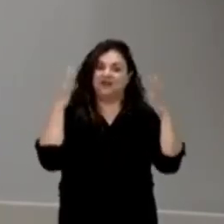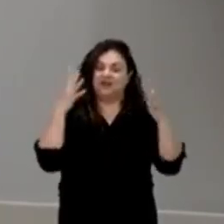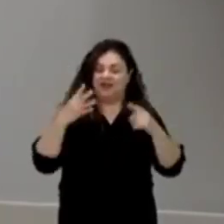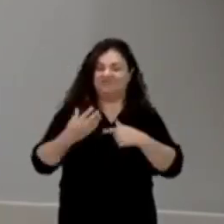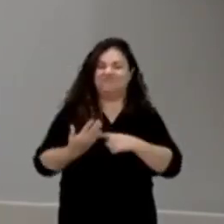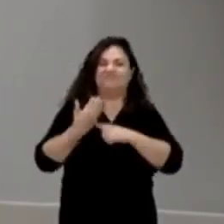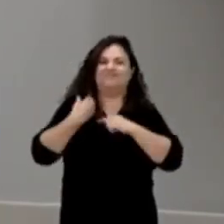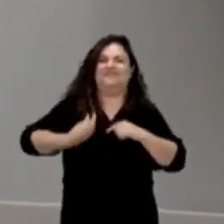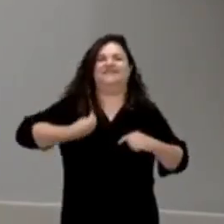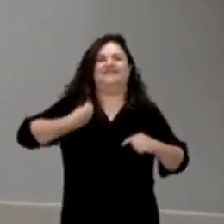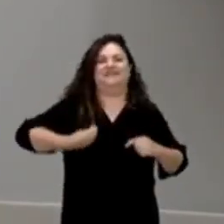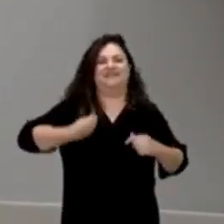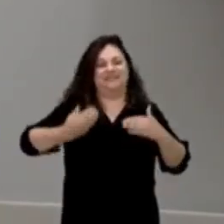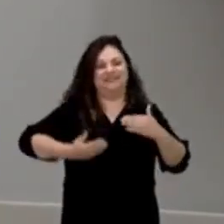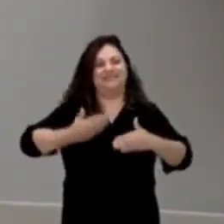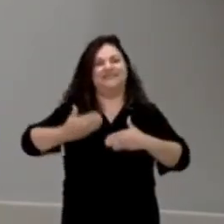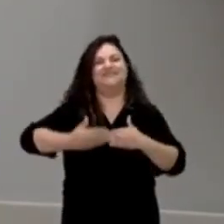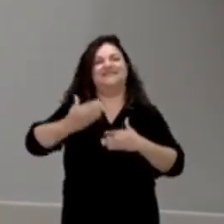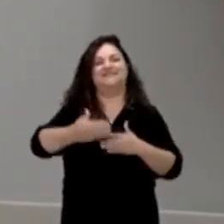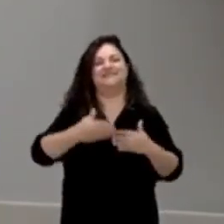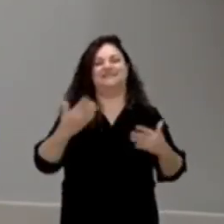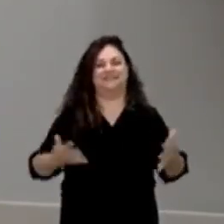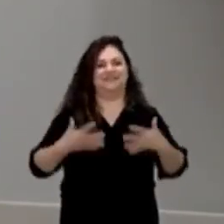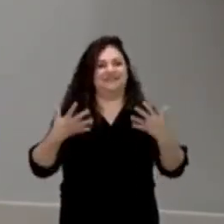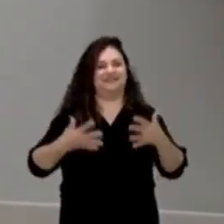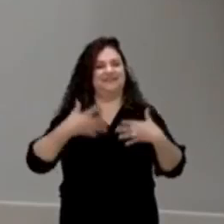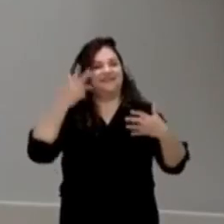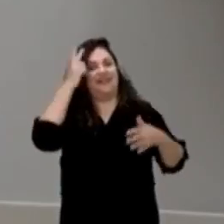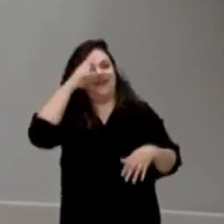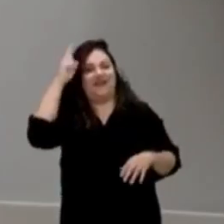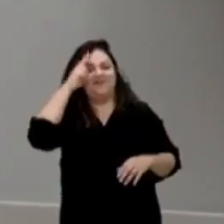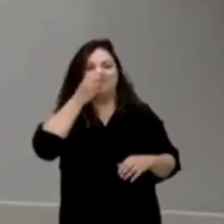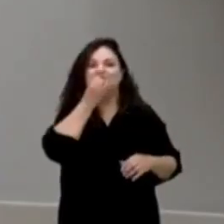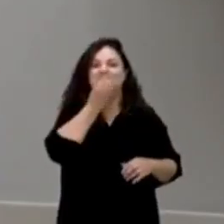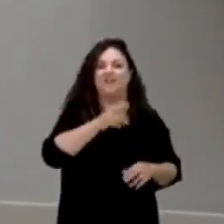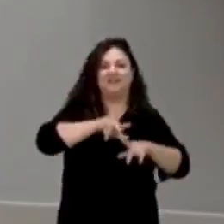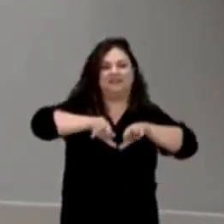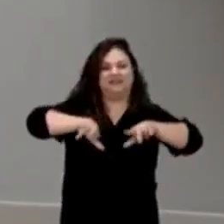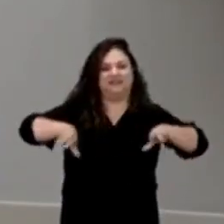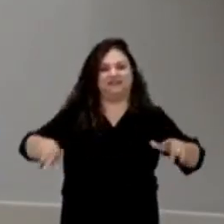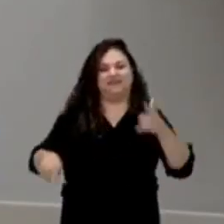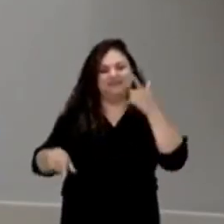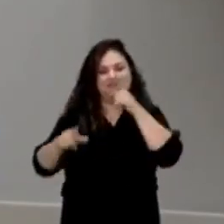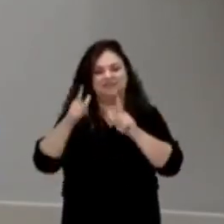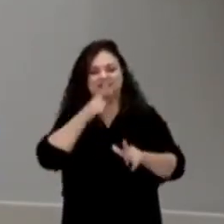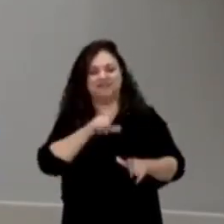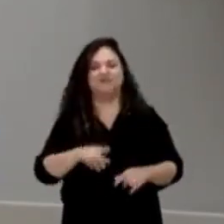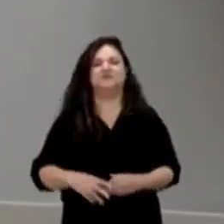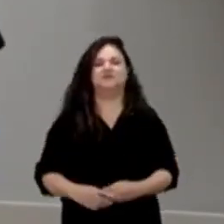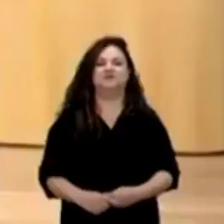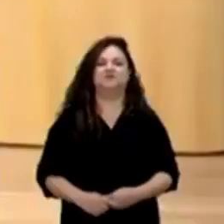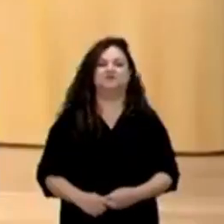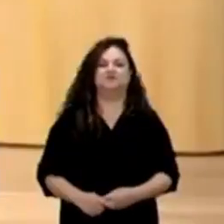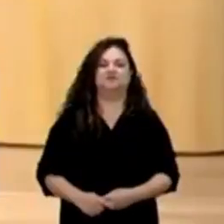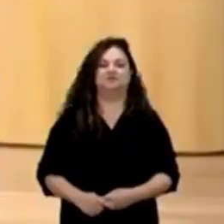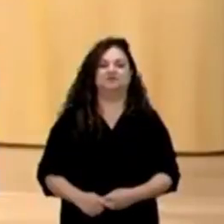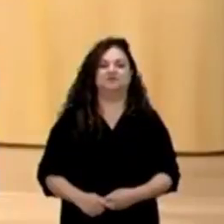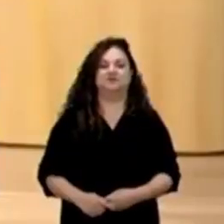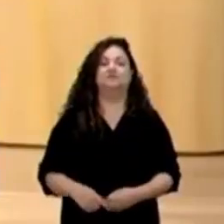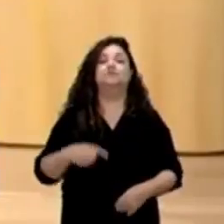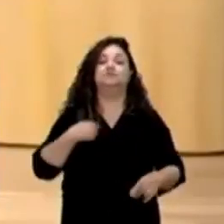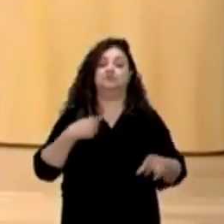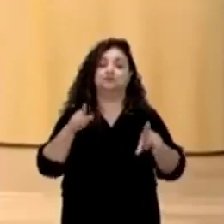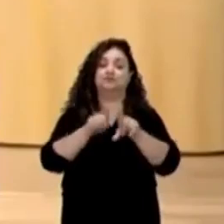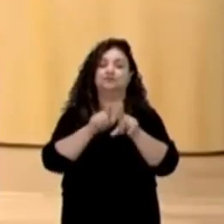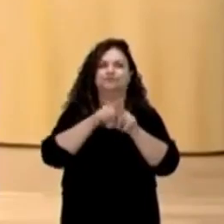viver, é estar vivo e lembrar das coisas boas que estavam acontecendo. Sim, e eu penso assim, celebrar até as